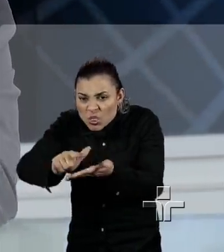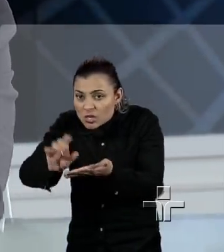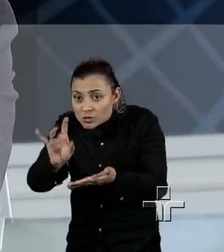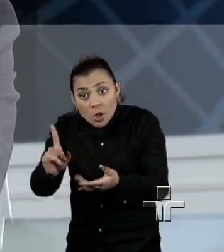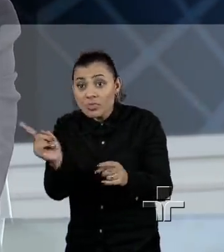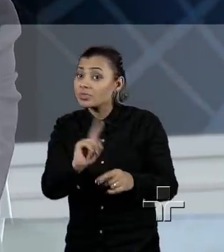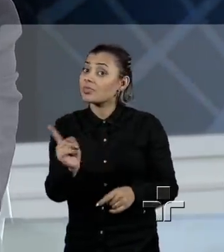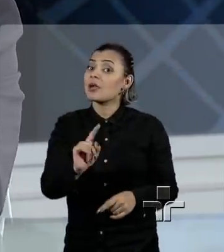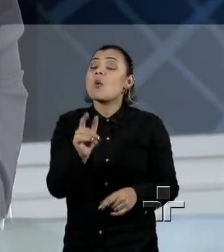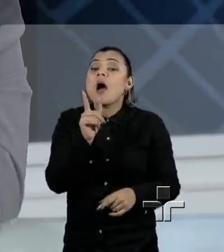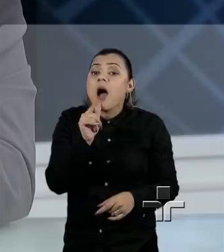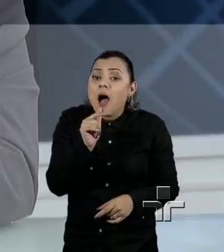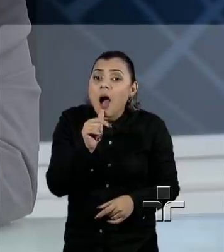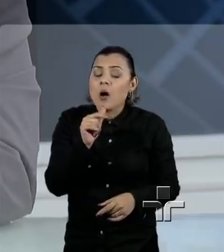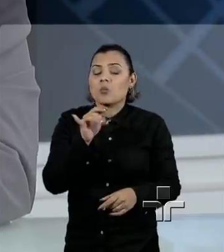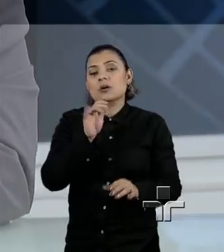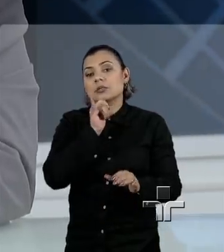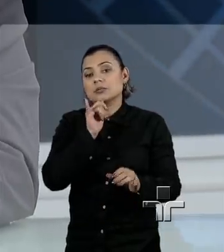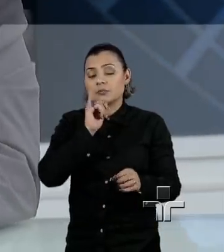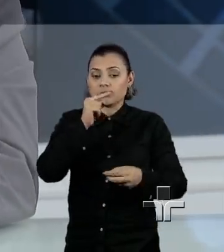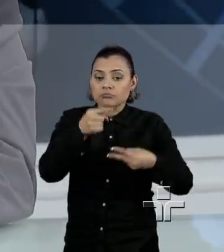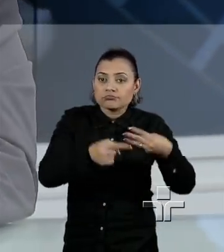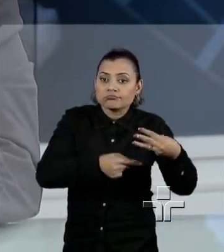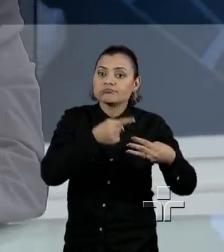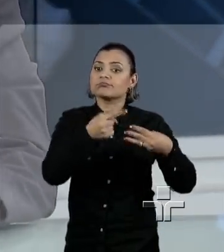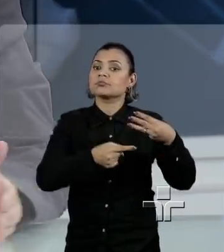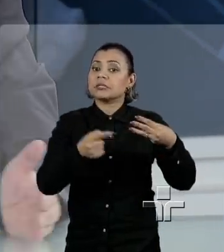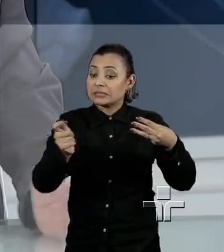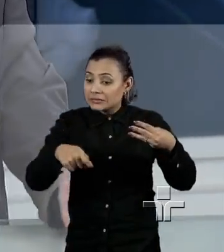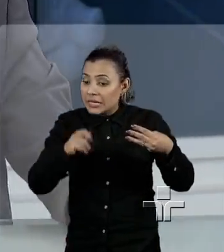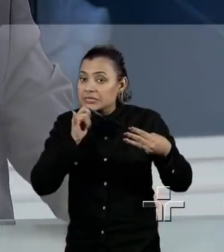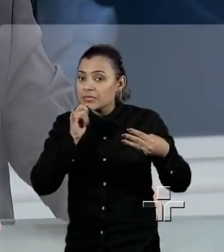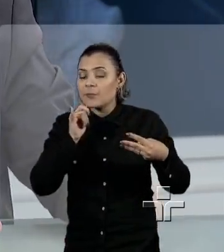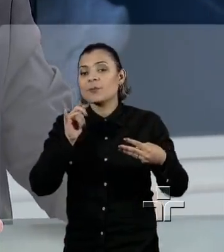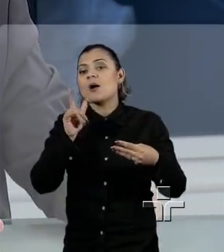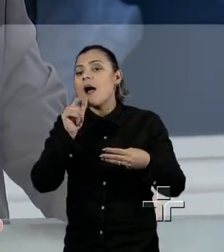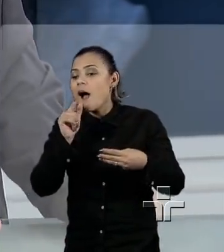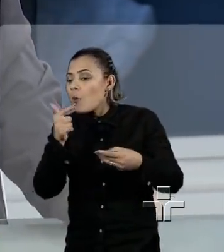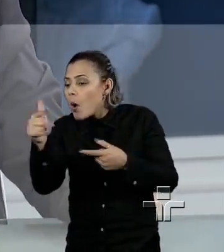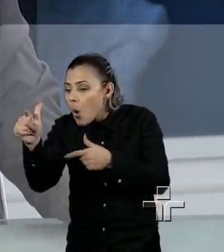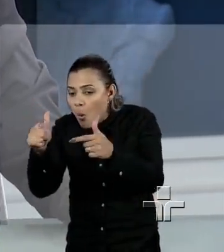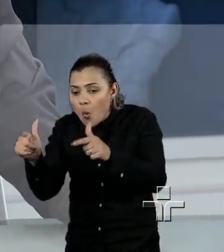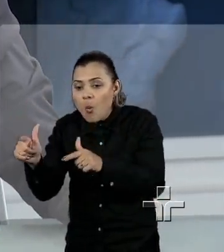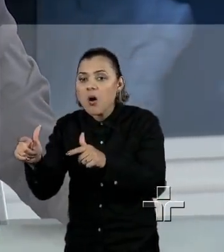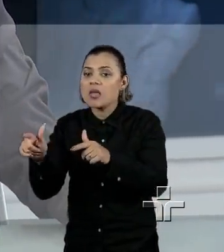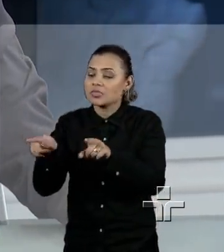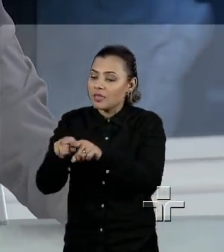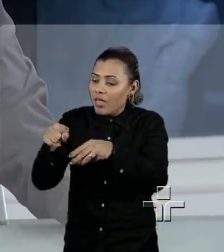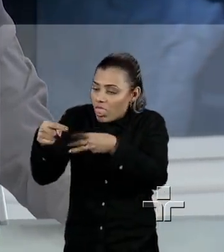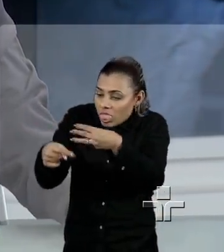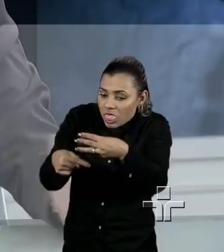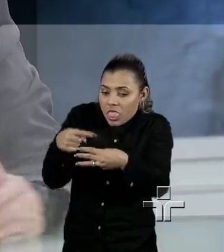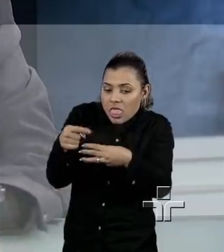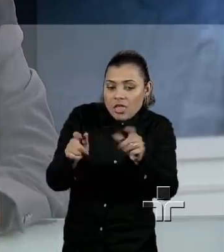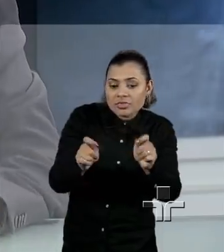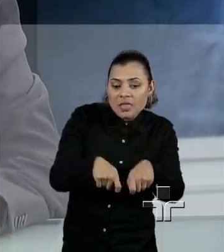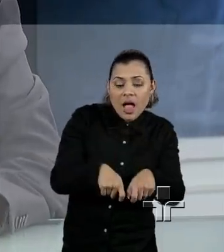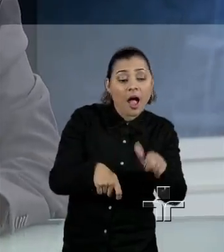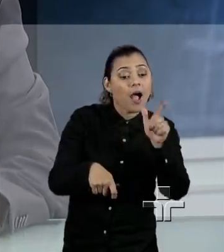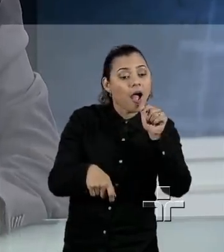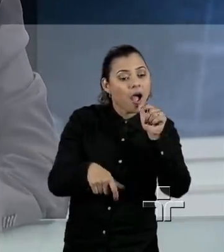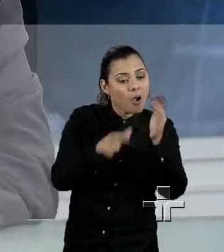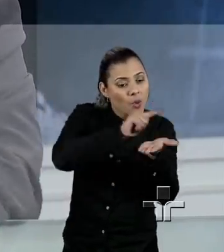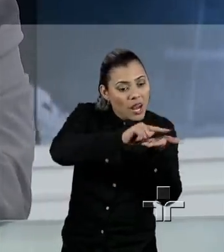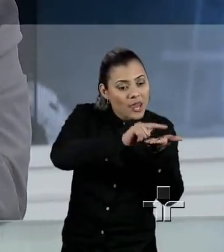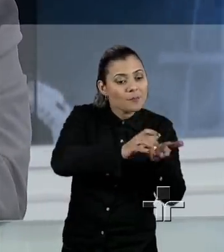água, a água que pode ser usada como água de serviço, da água que é potável. Isso significa